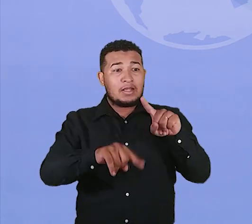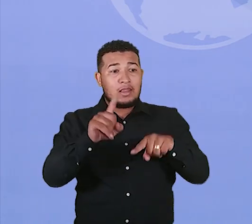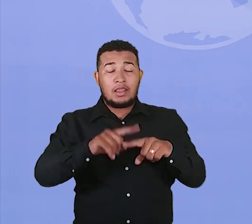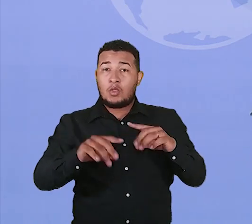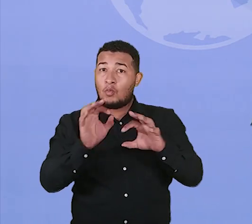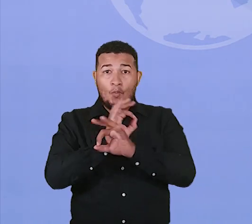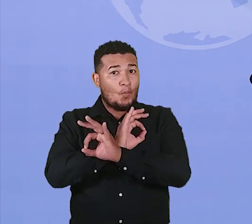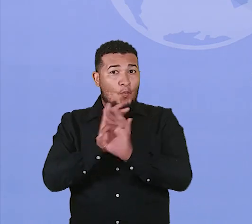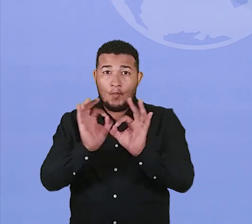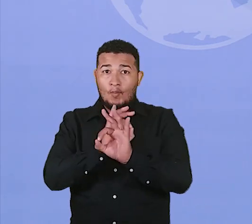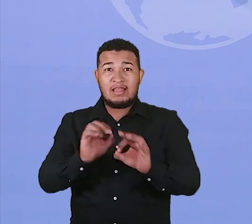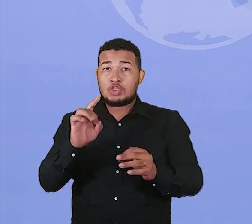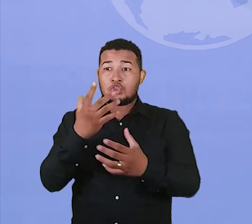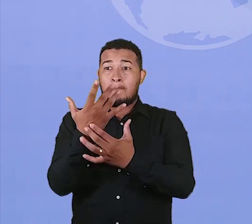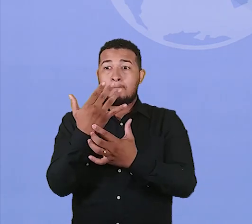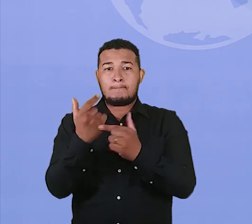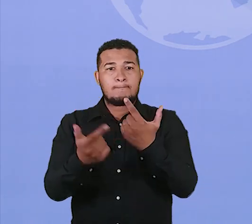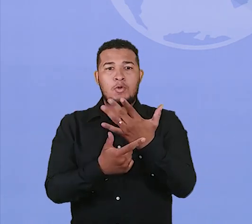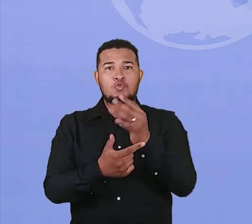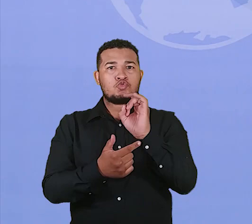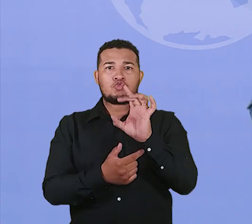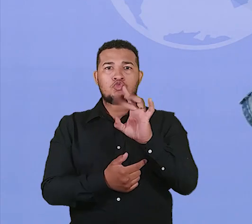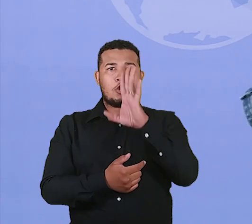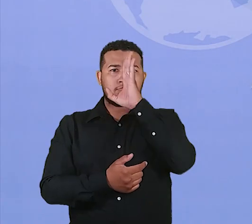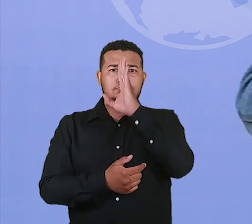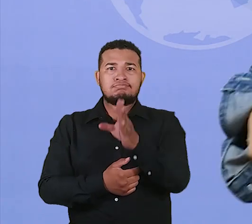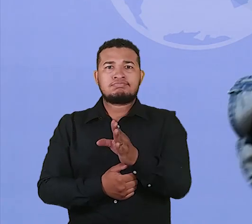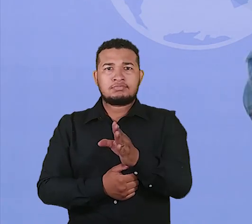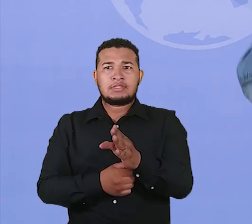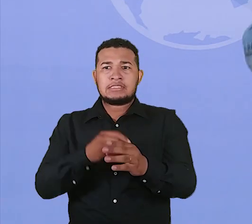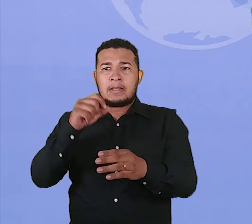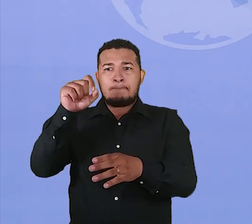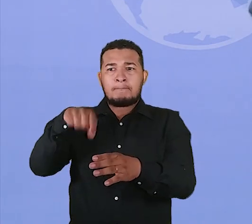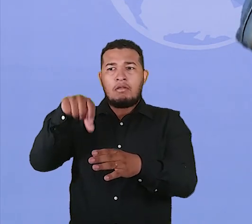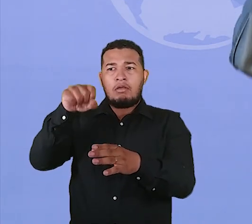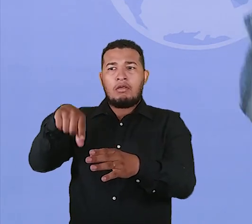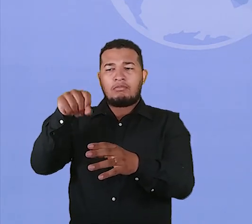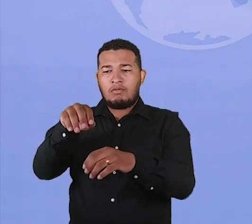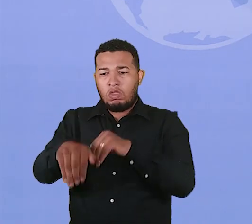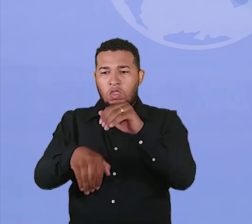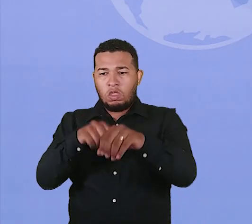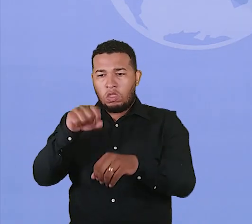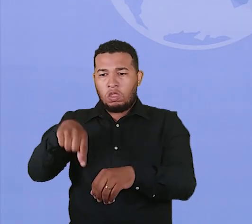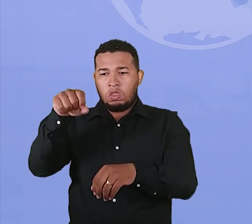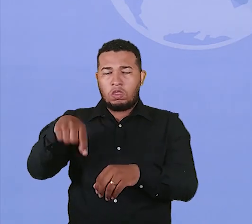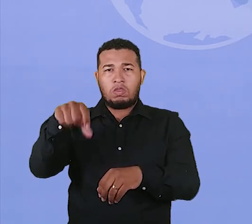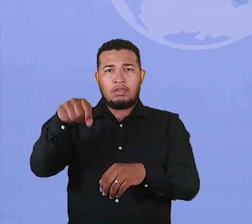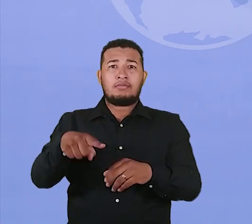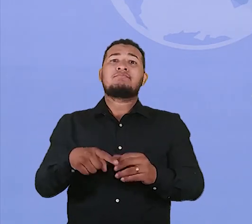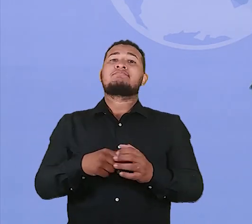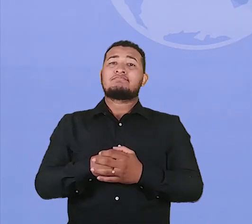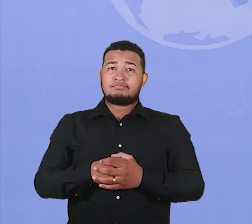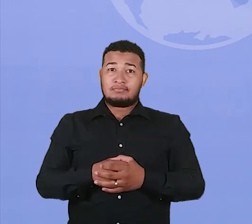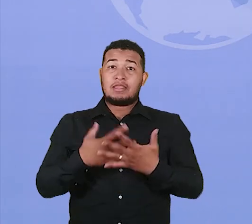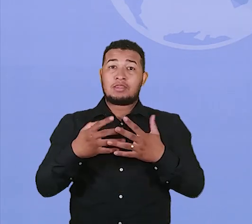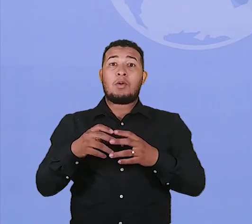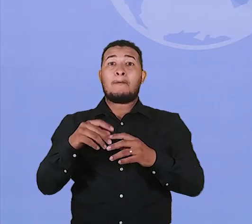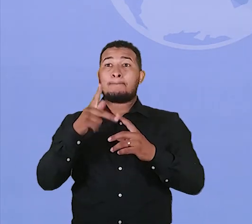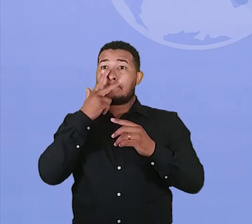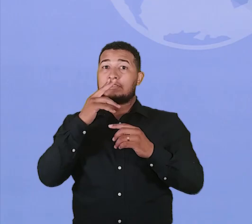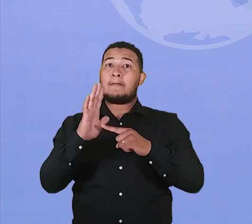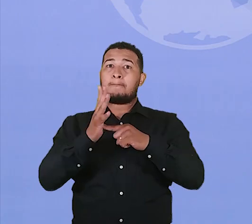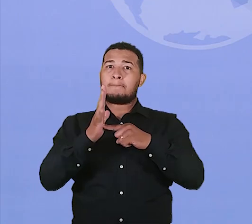nenhuma tem nenhuma ferramenta só na mão só você não dá não eu vou plantar aqui quilômetros e quilômetros tá então